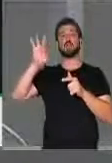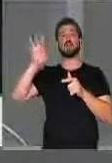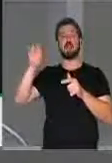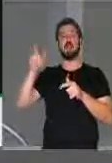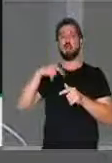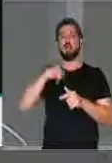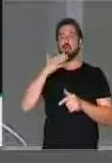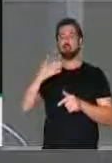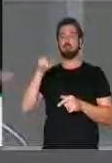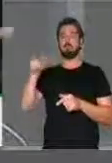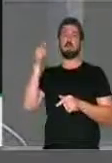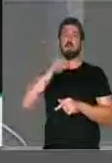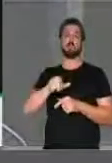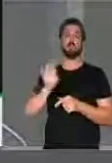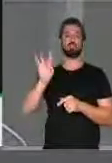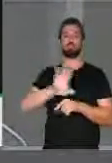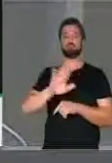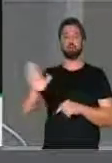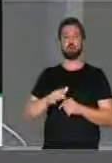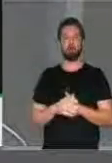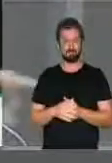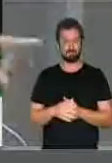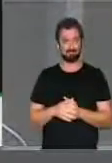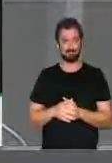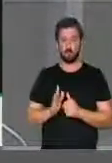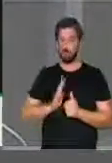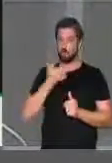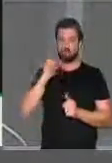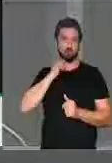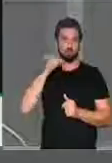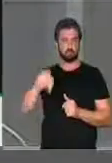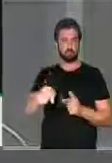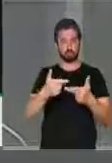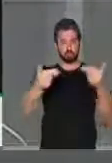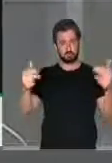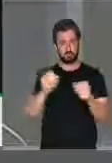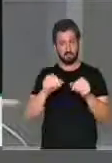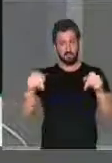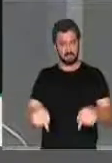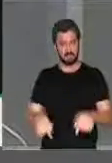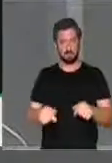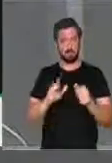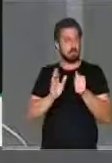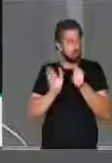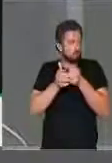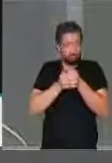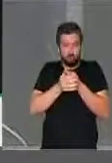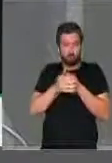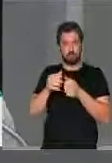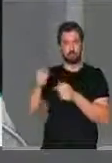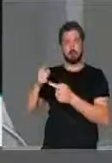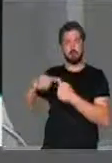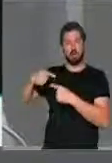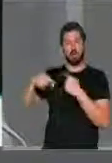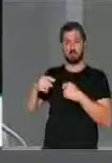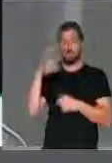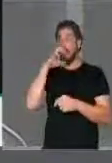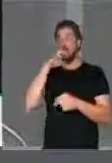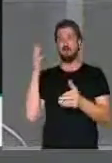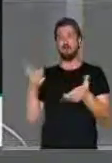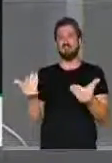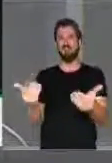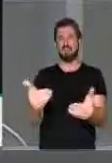grandes beneficiados desse processo esdrúxulo que está sendo feito, às escondidas, nas